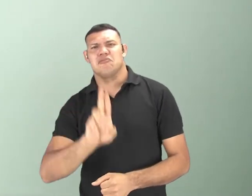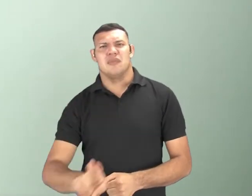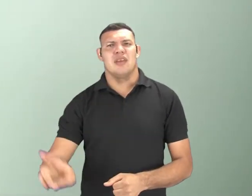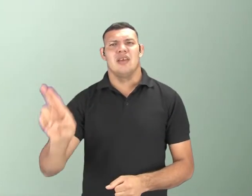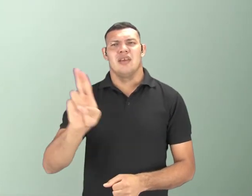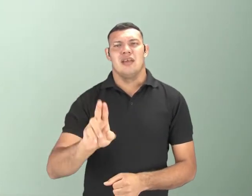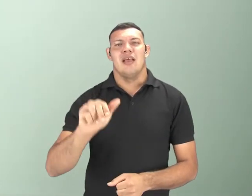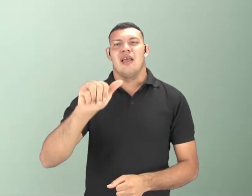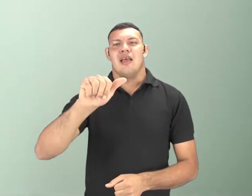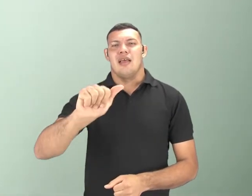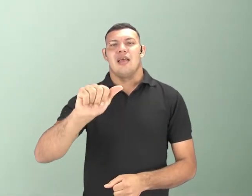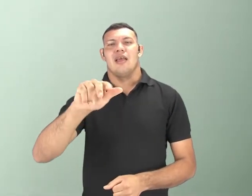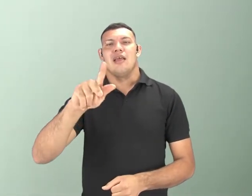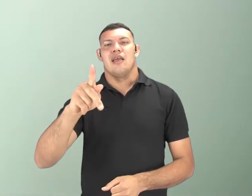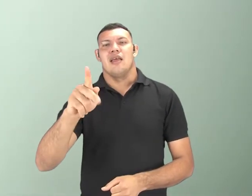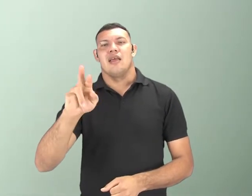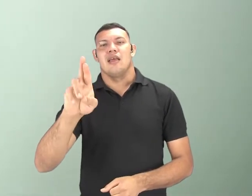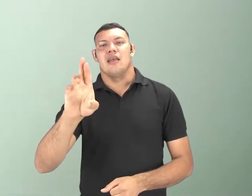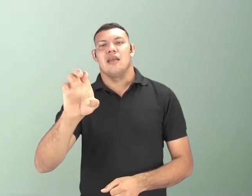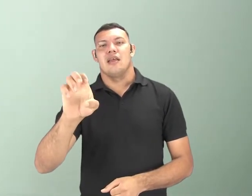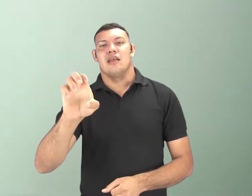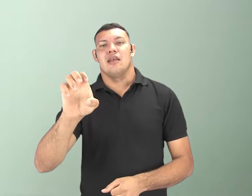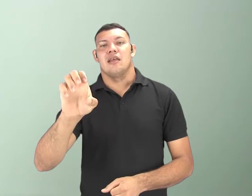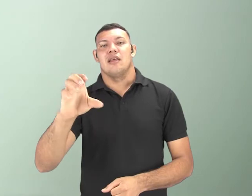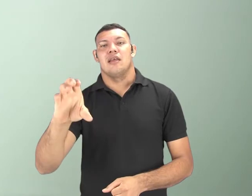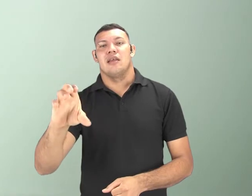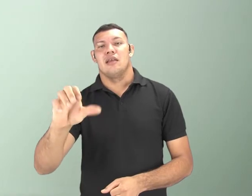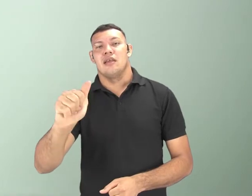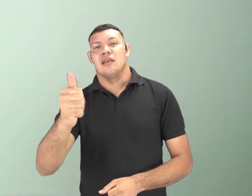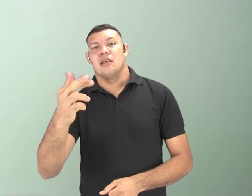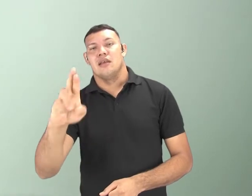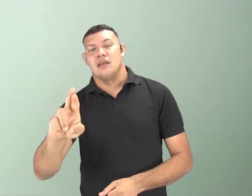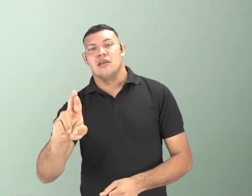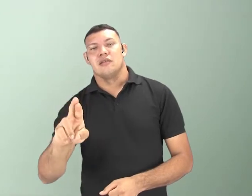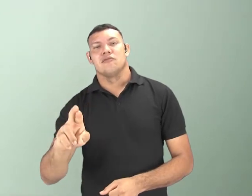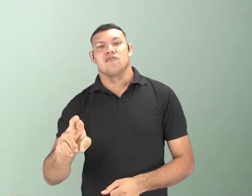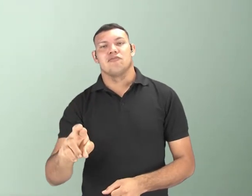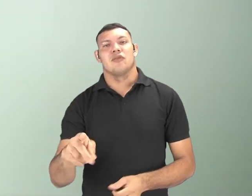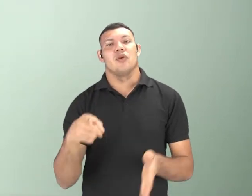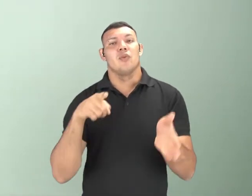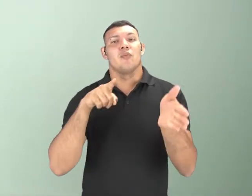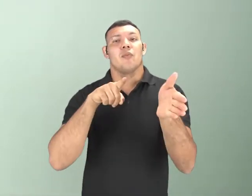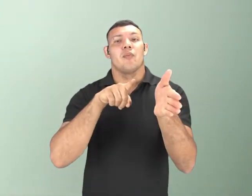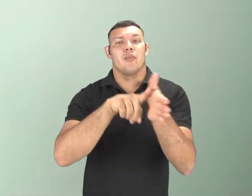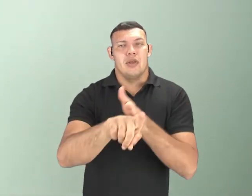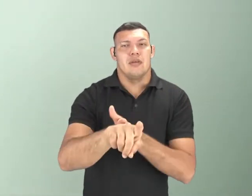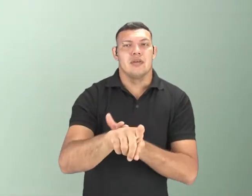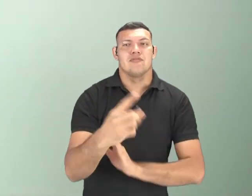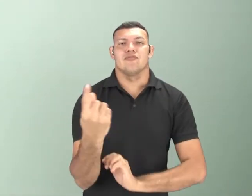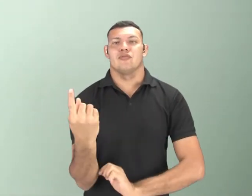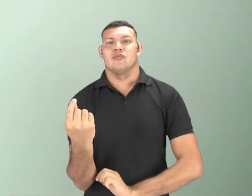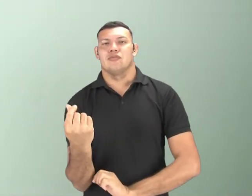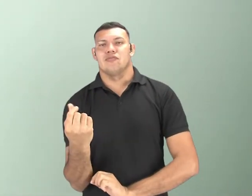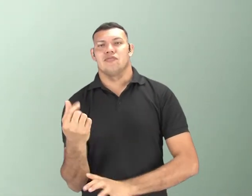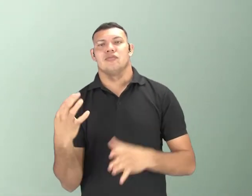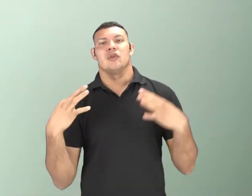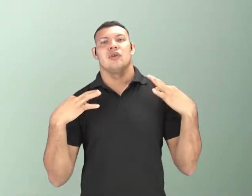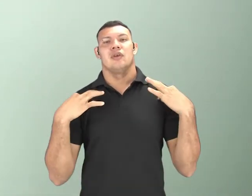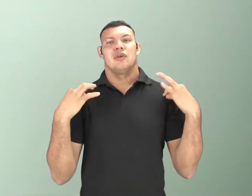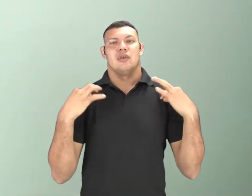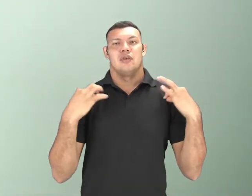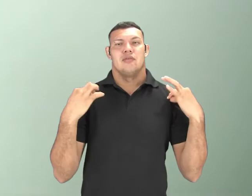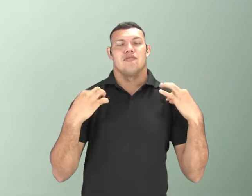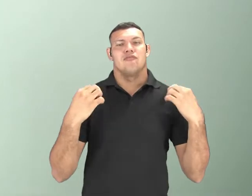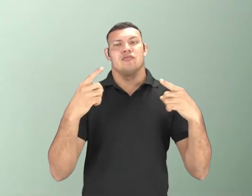vou apressar. Ou eu vou marcar o preço, ou eu vou perguntar o preço